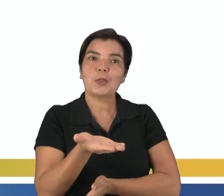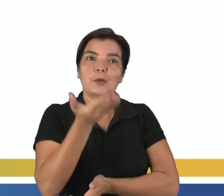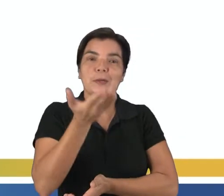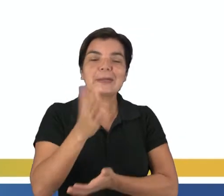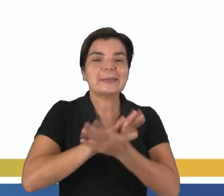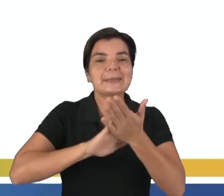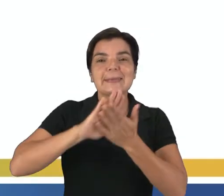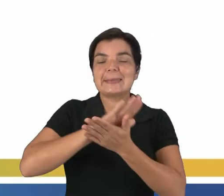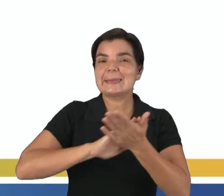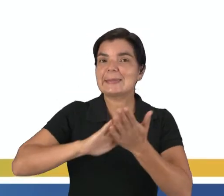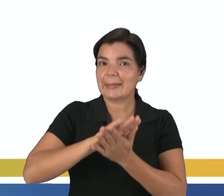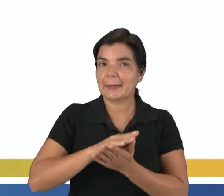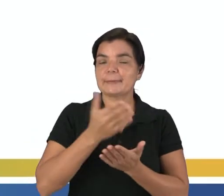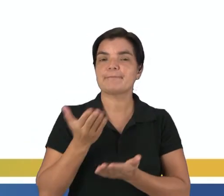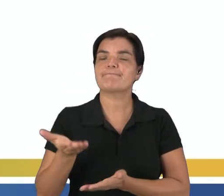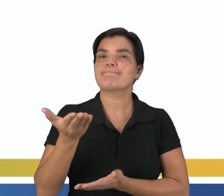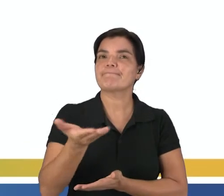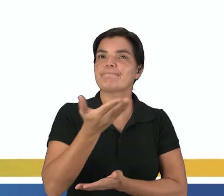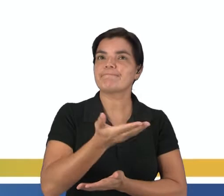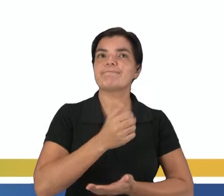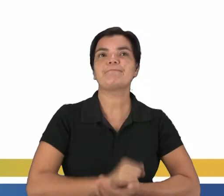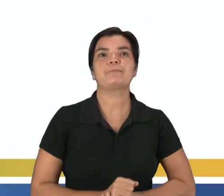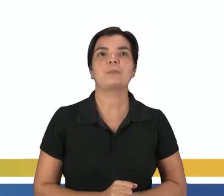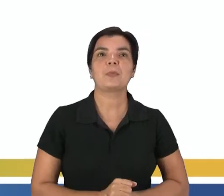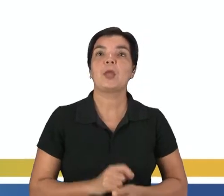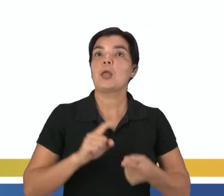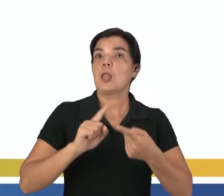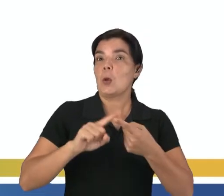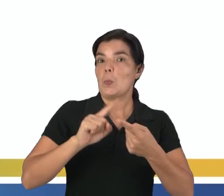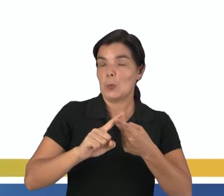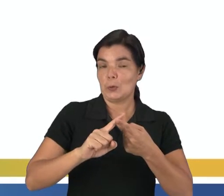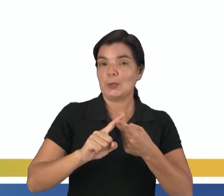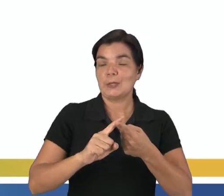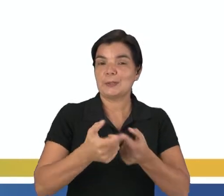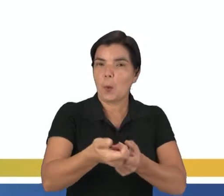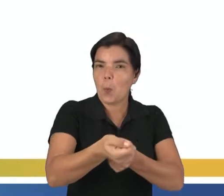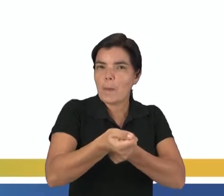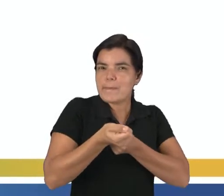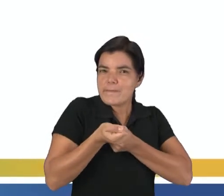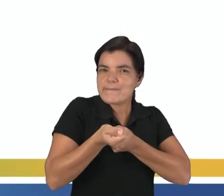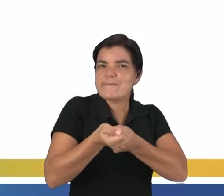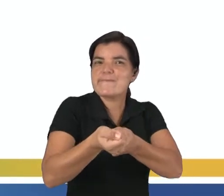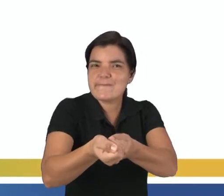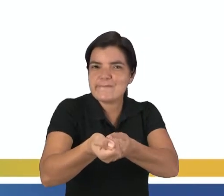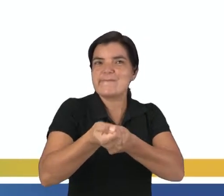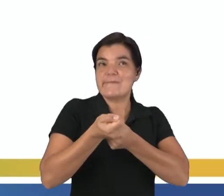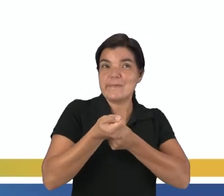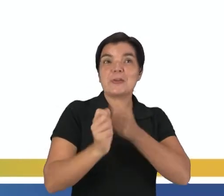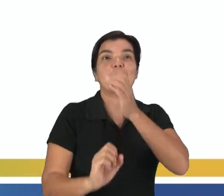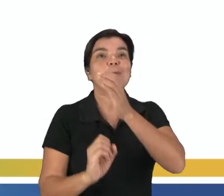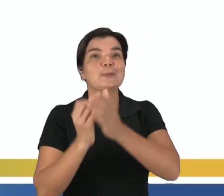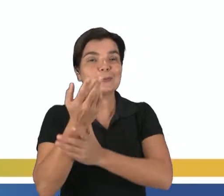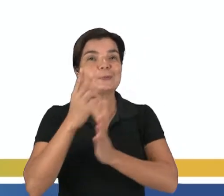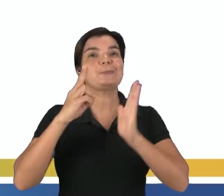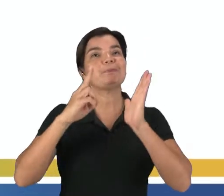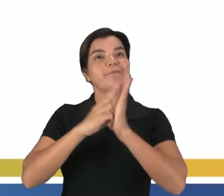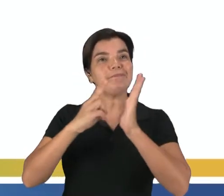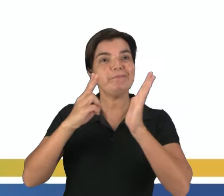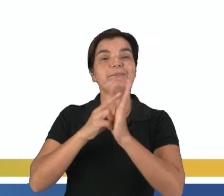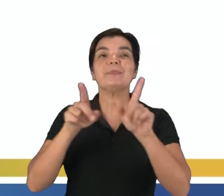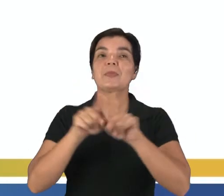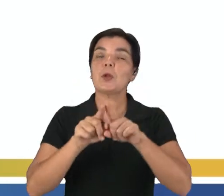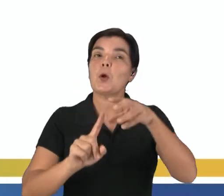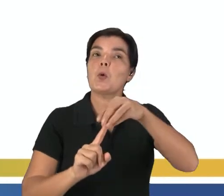tocar e não deixar cair no chão durante a partida. Nós temos também o cabo de guerra, que também foi de origem indígena.